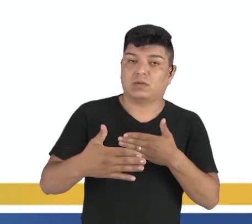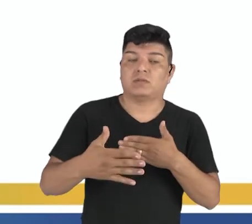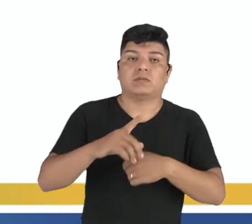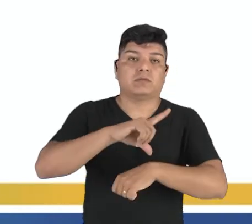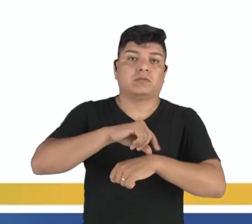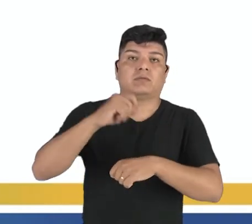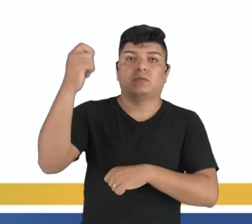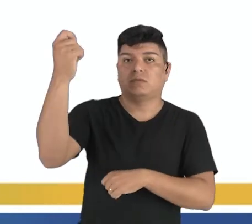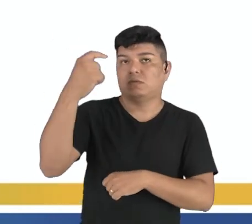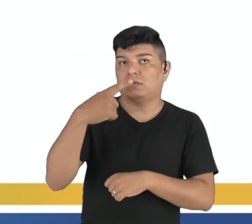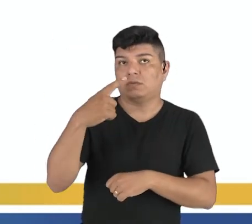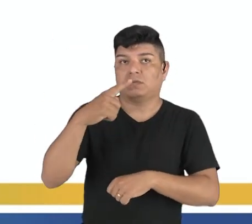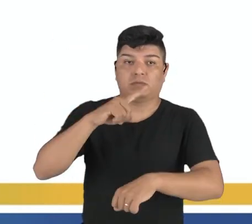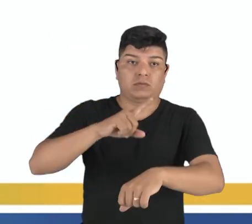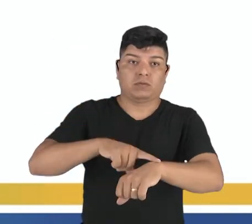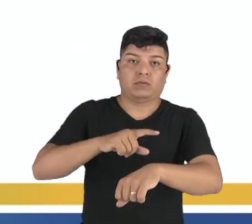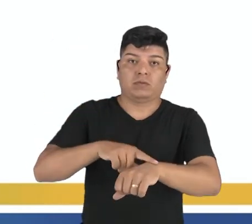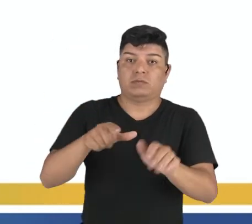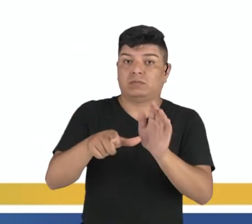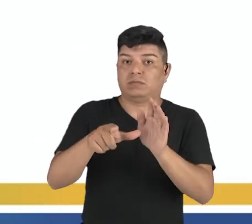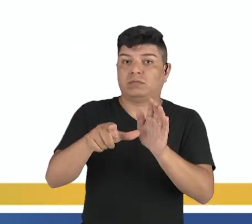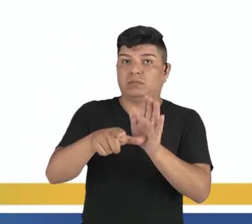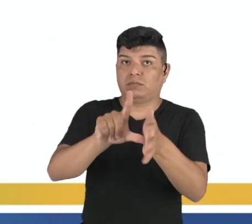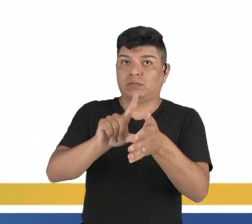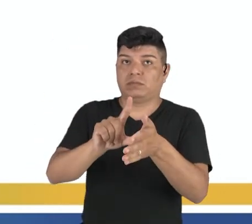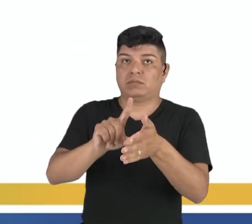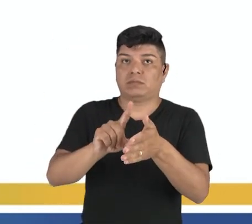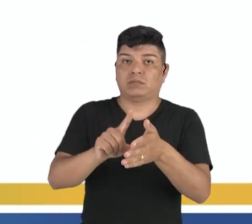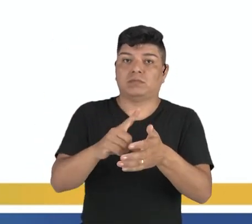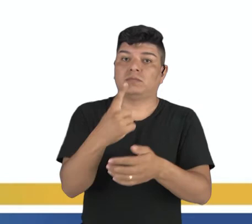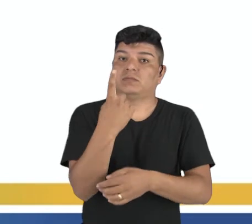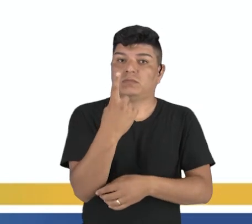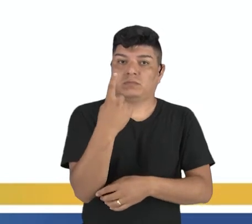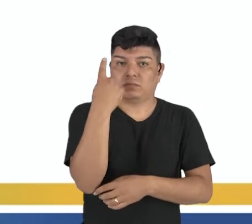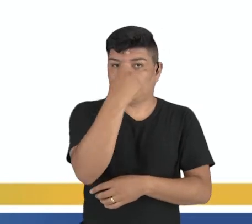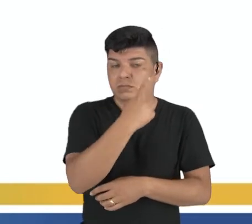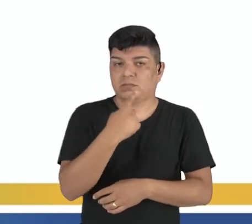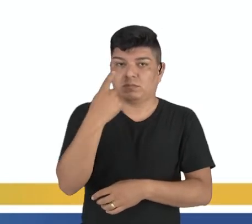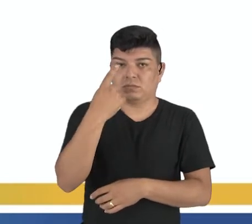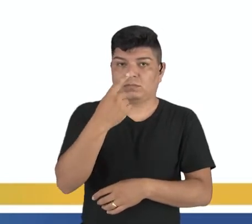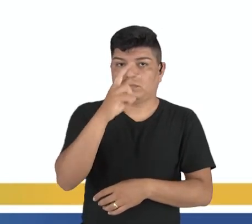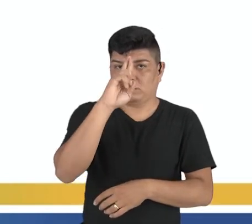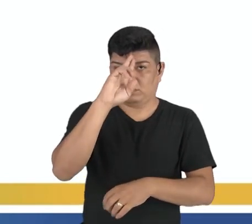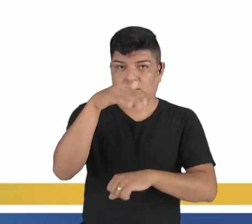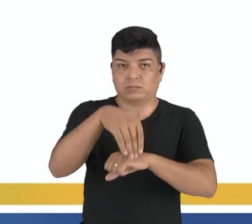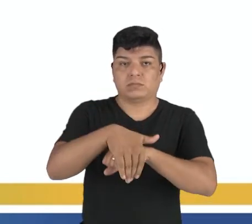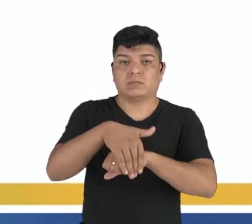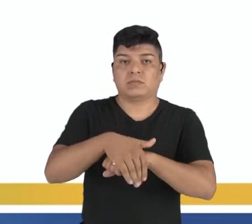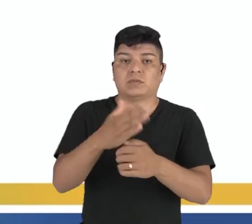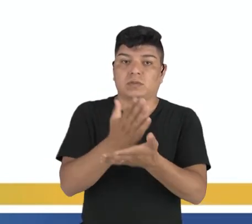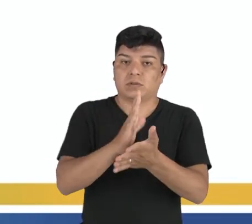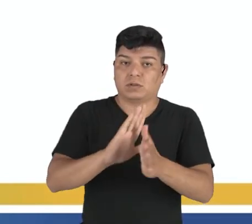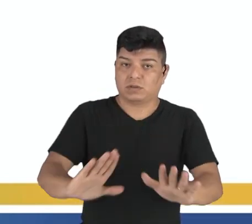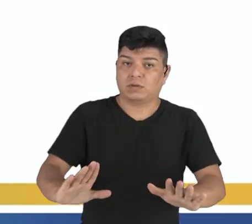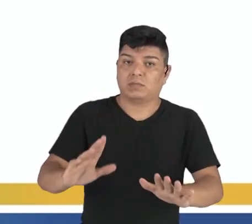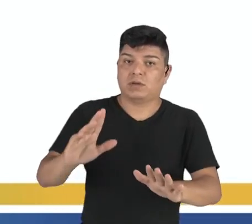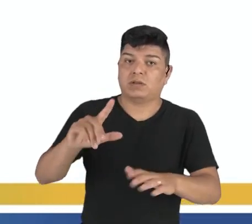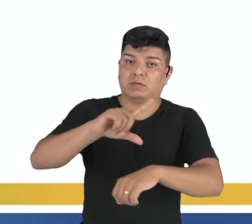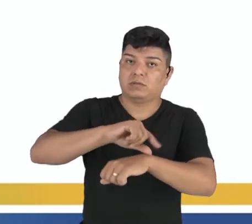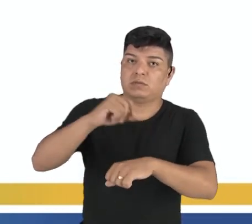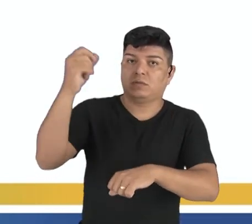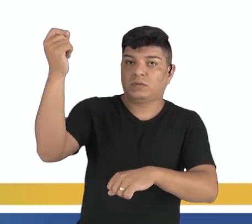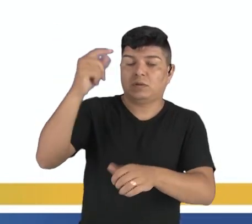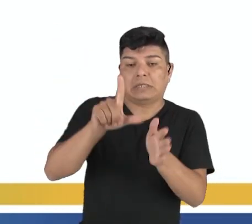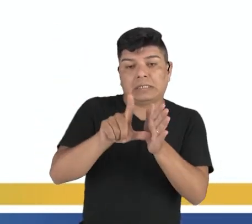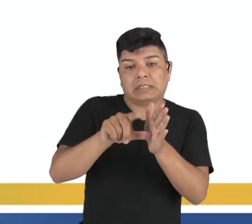verão, os relógios seriam adiantados em 1 hora, quando chegasse meia-noite. E quando fosse terminar o horário de verão, atrasava 1 hora,